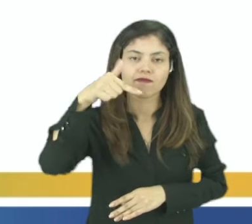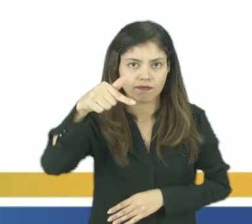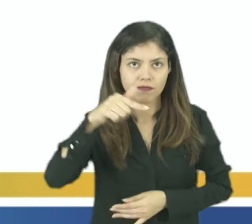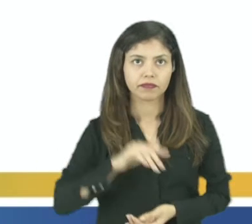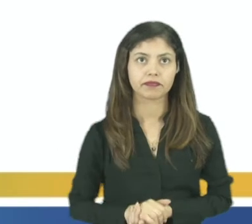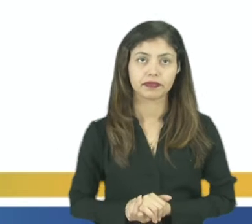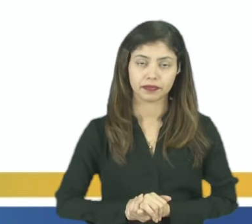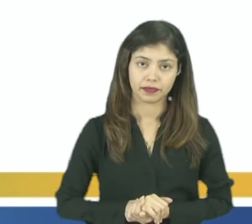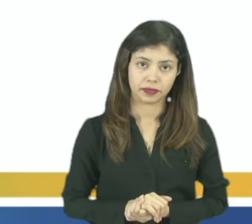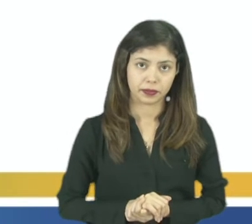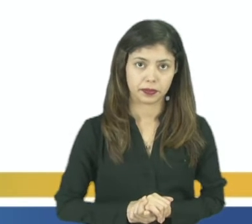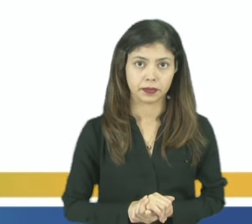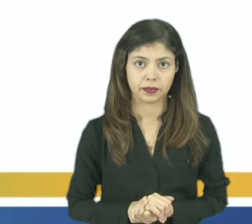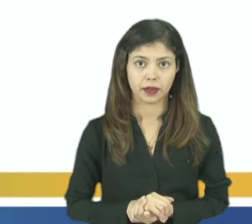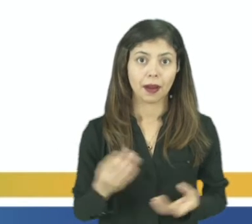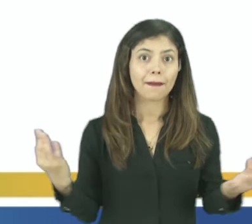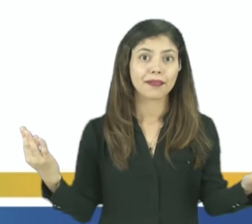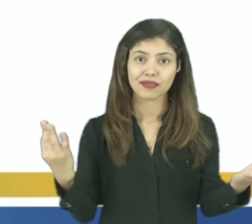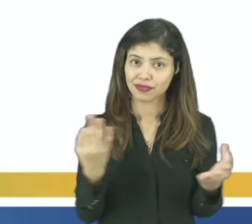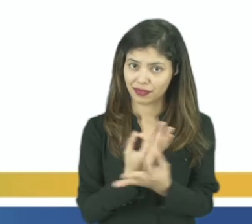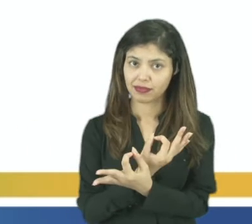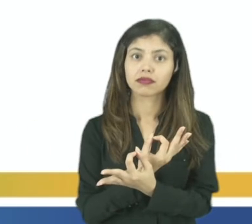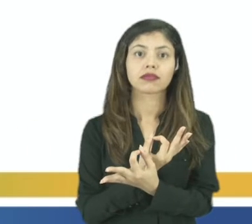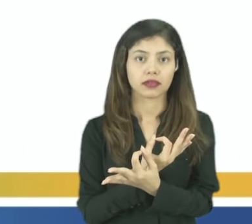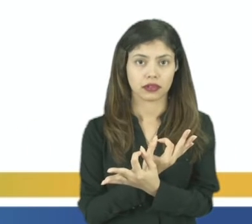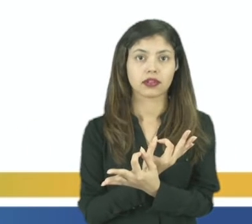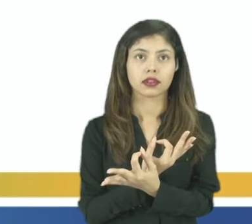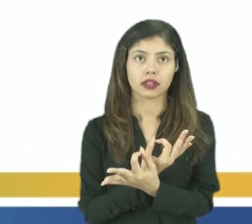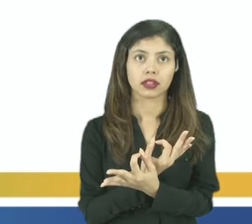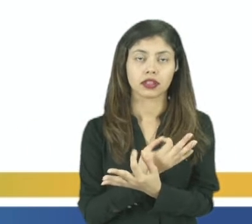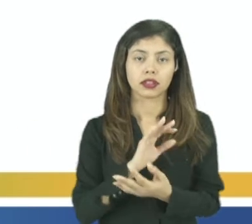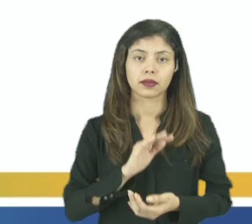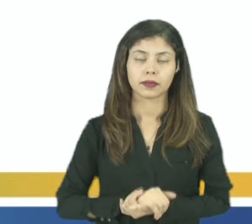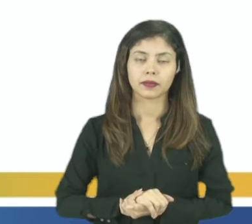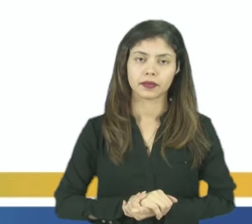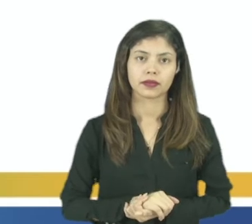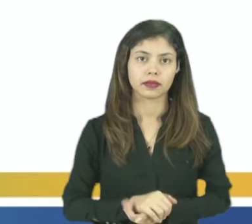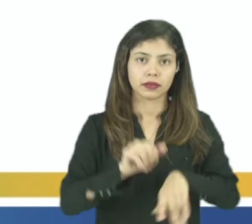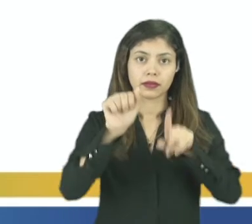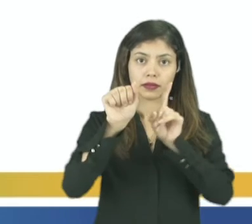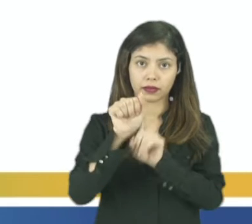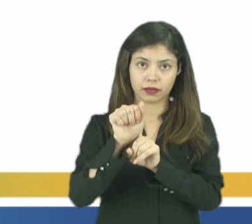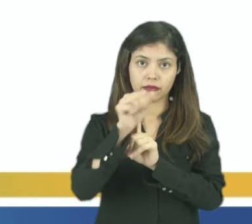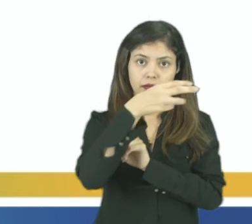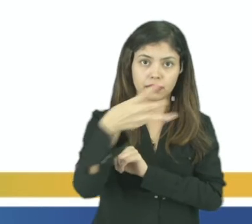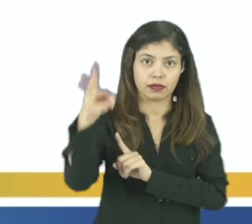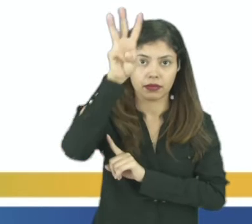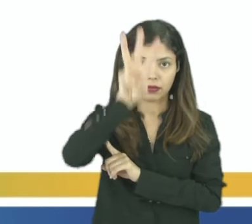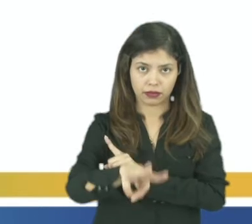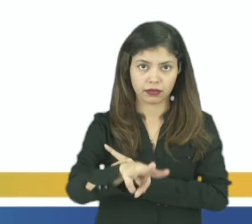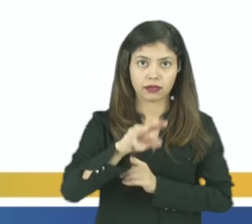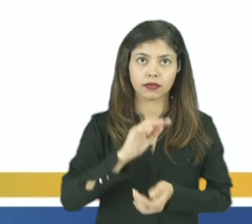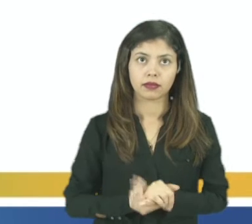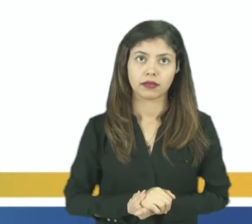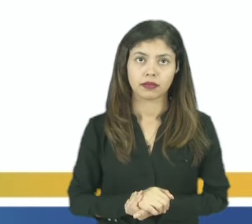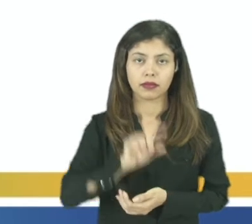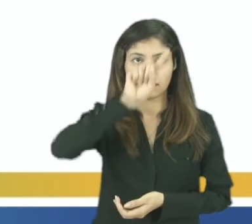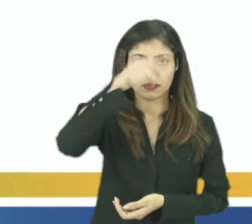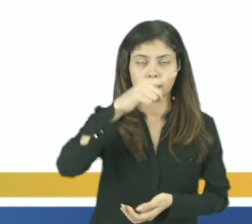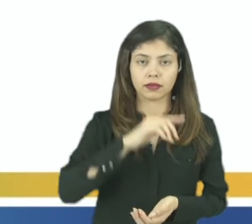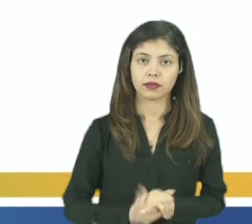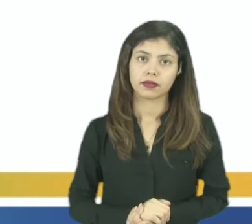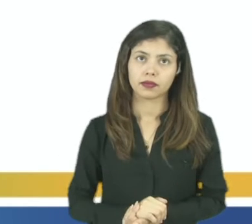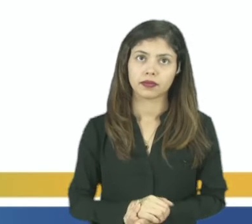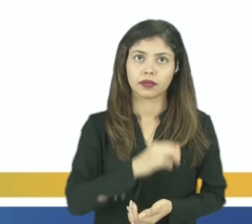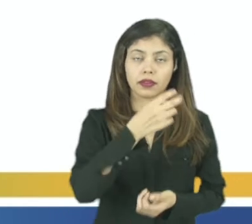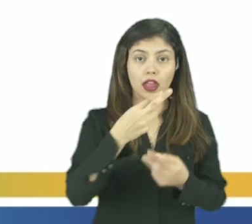situação, ela foi perfeito. O determinante da matriz A' é igual ao